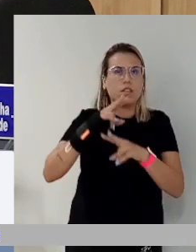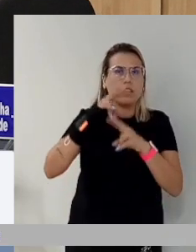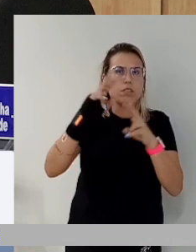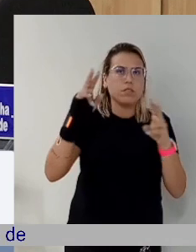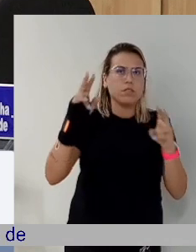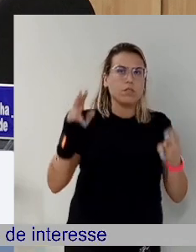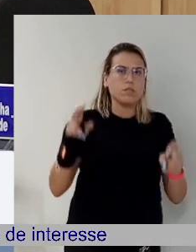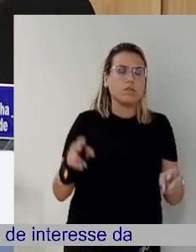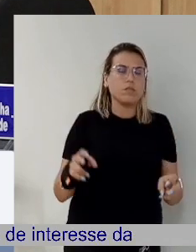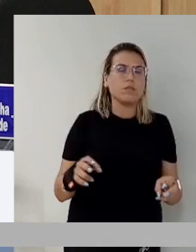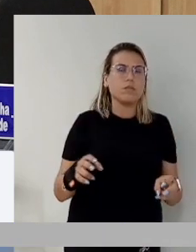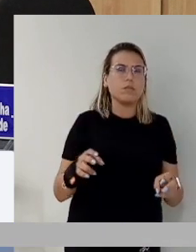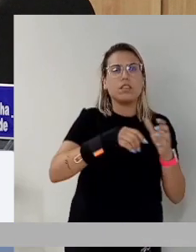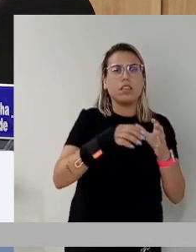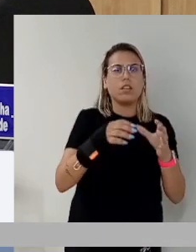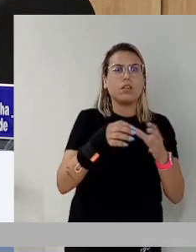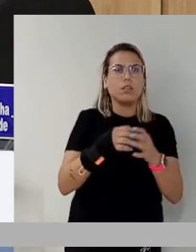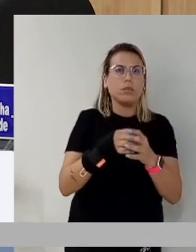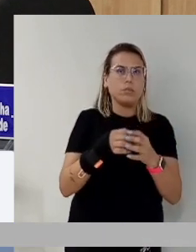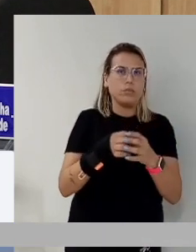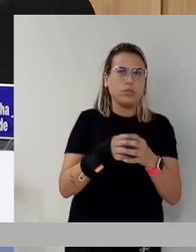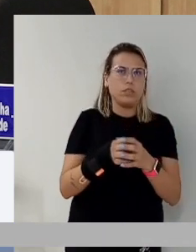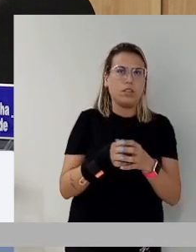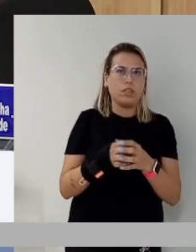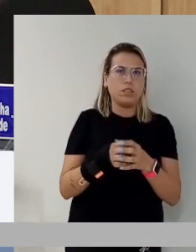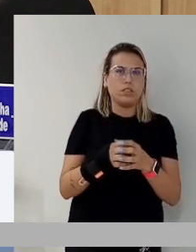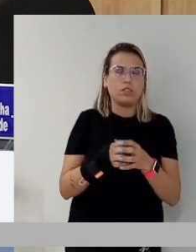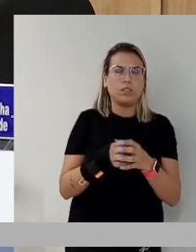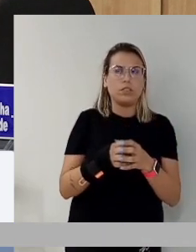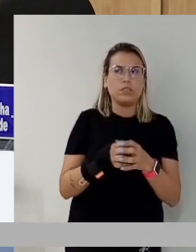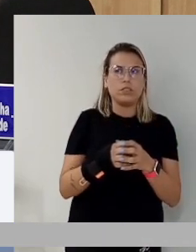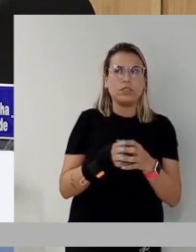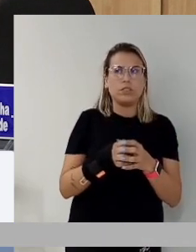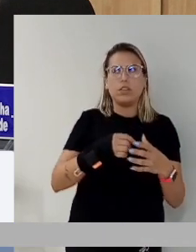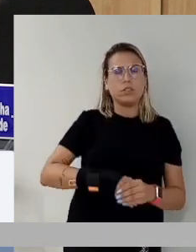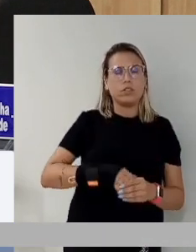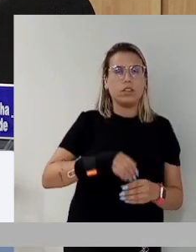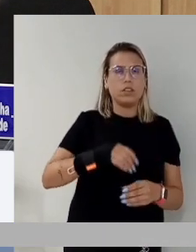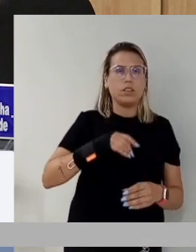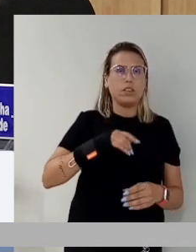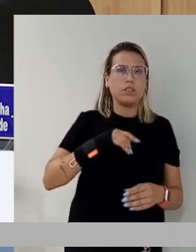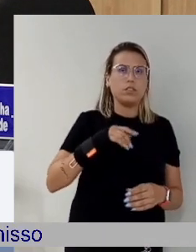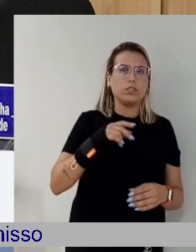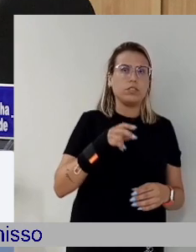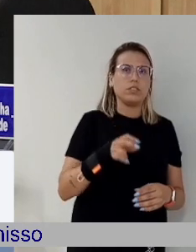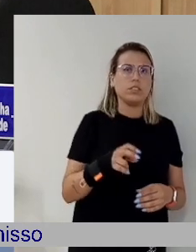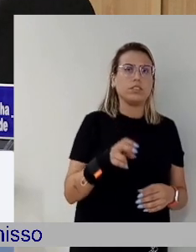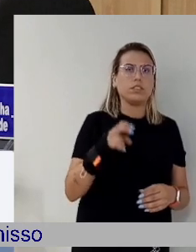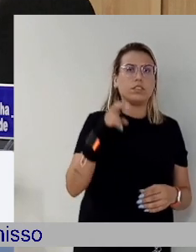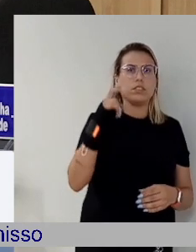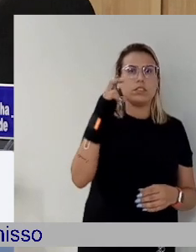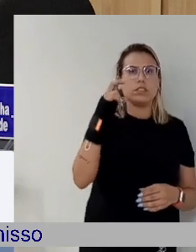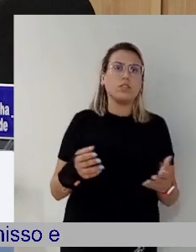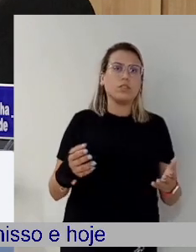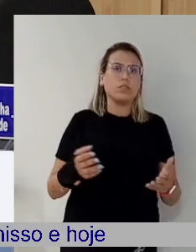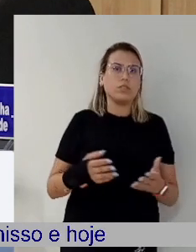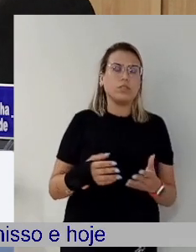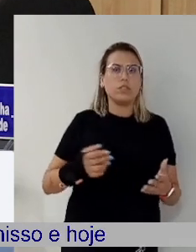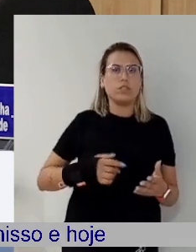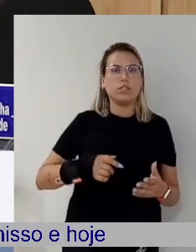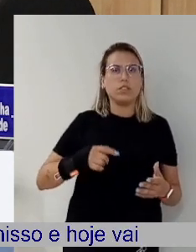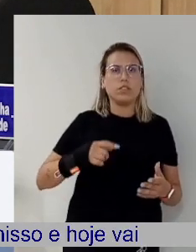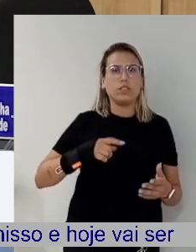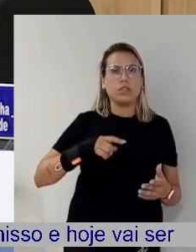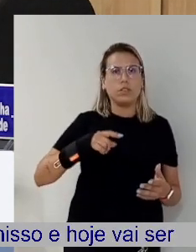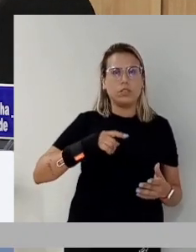interesse da comunidade então exemplo hoje nós vamos votar eu tinha cinco compromissos com o prefeito rios e hoje vai ser